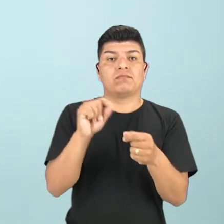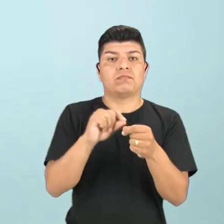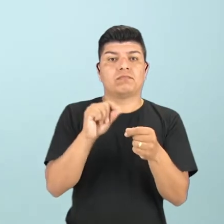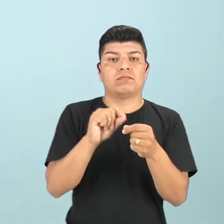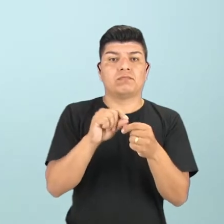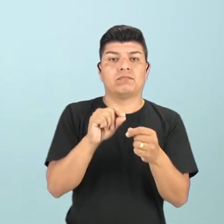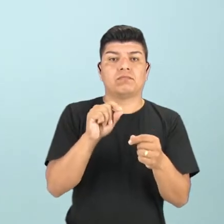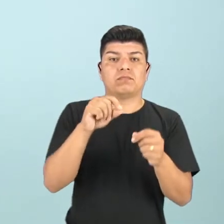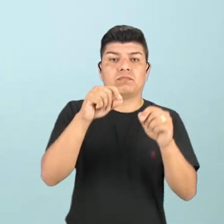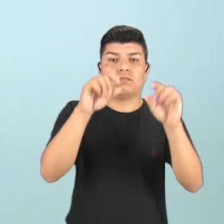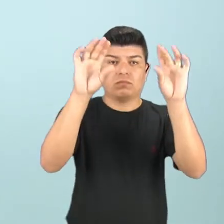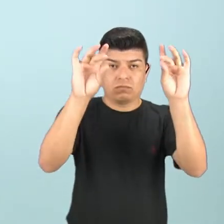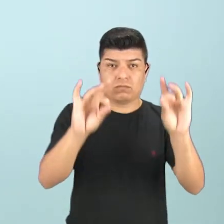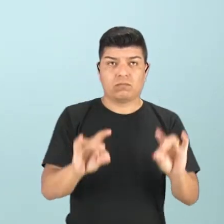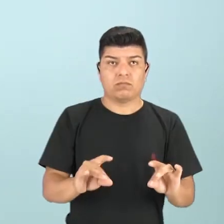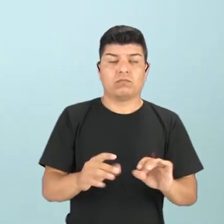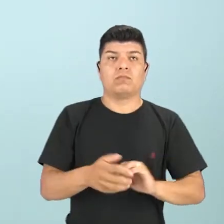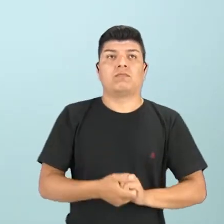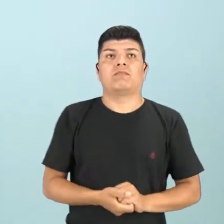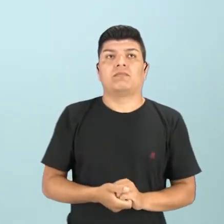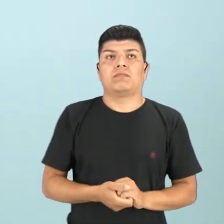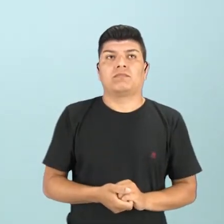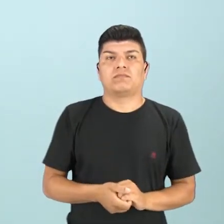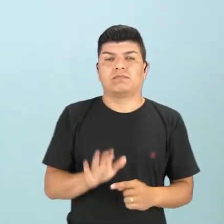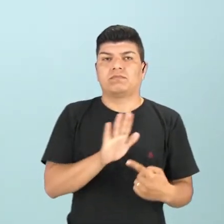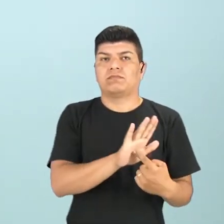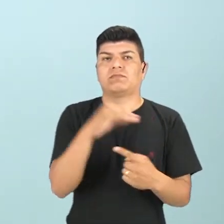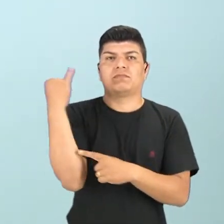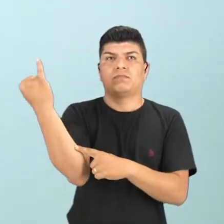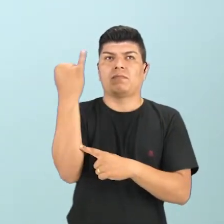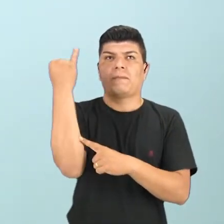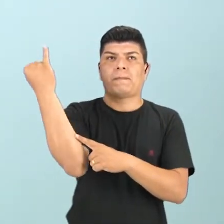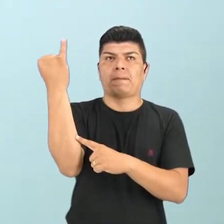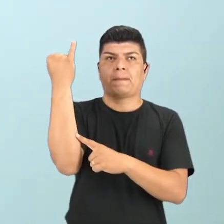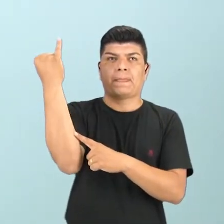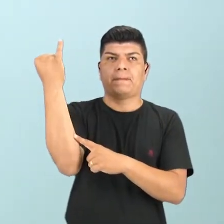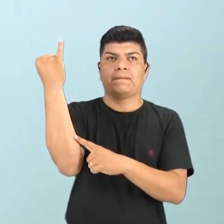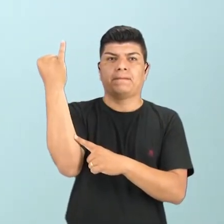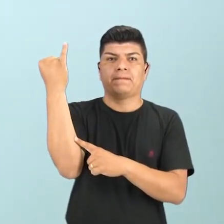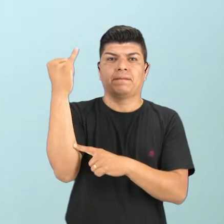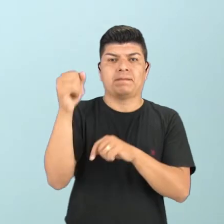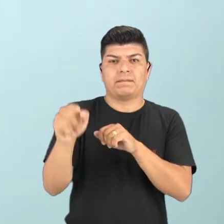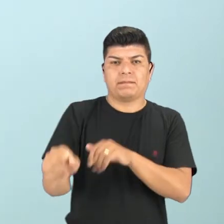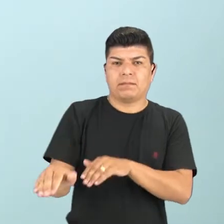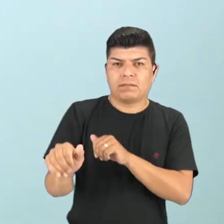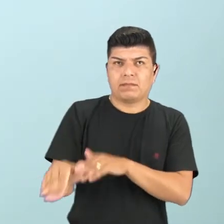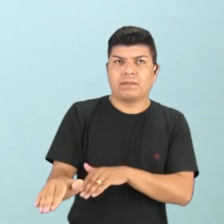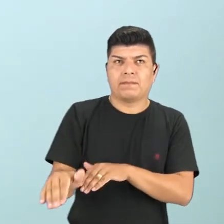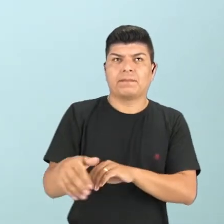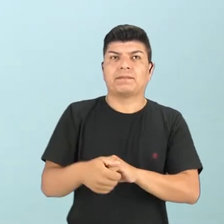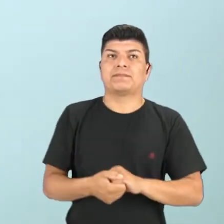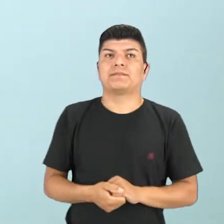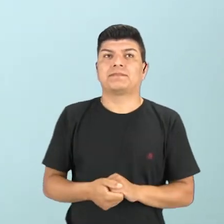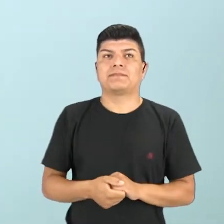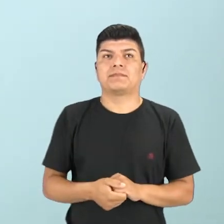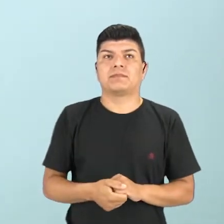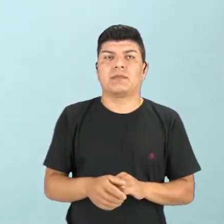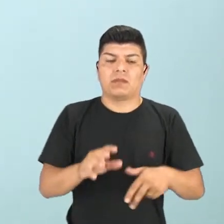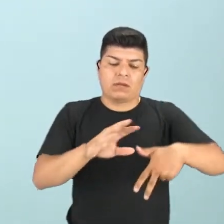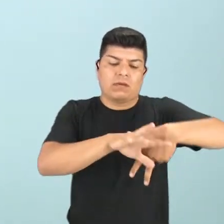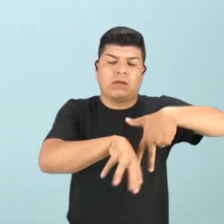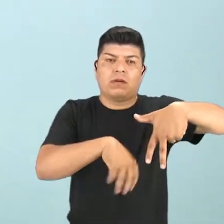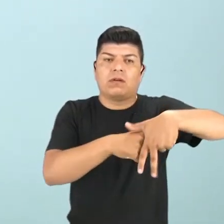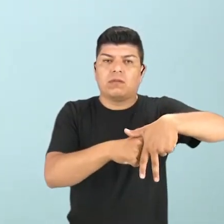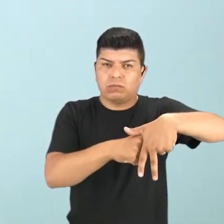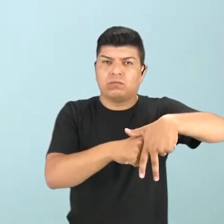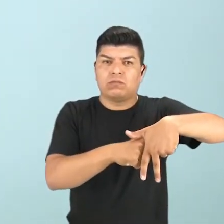as citações, né? Ele vai dando a importância à educação, a questão da corrupção, que a